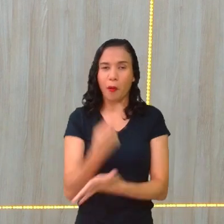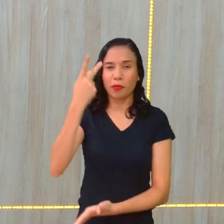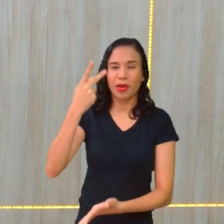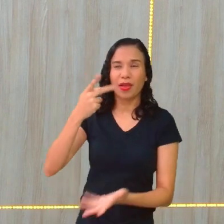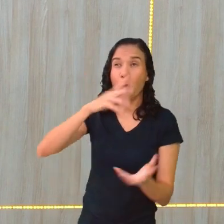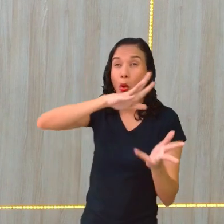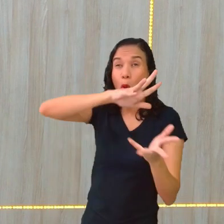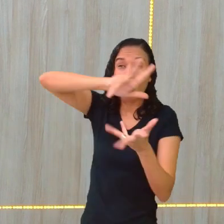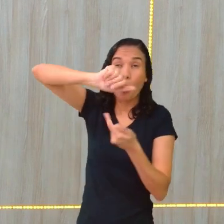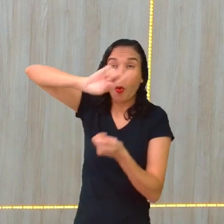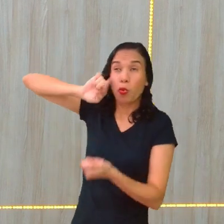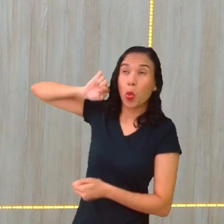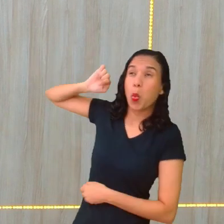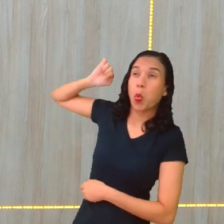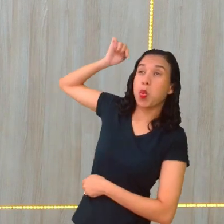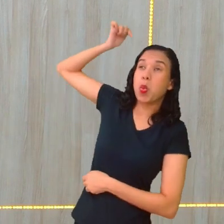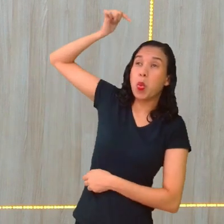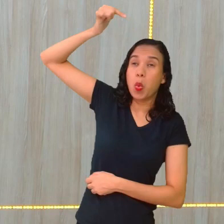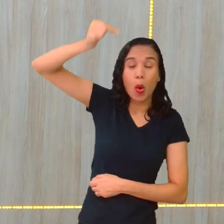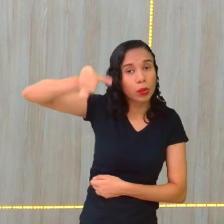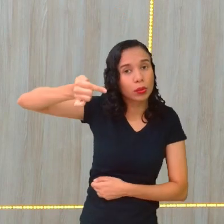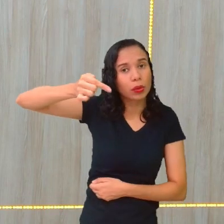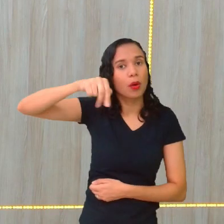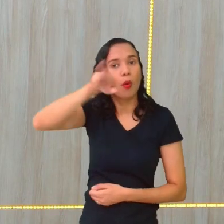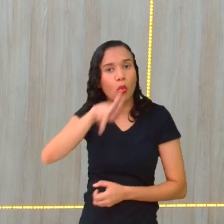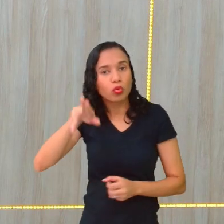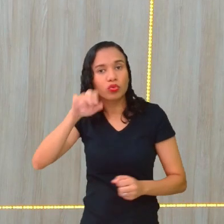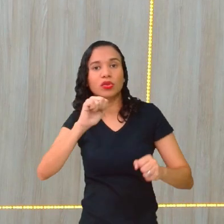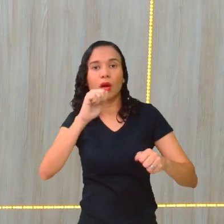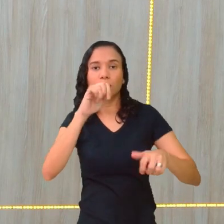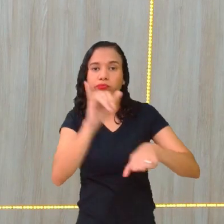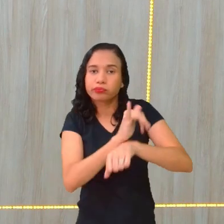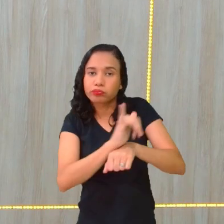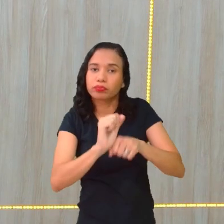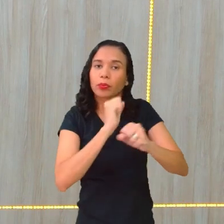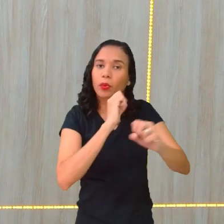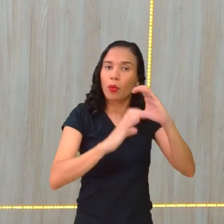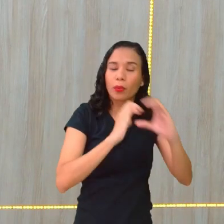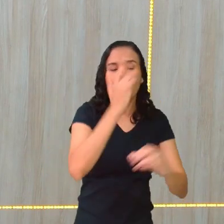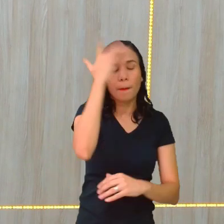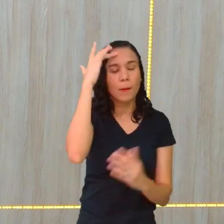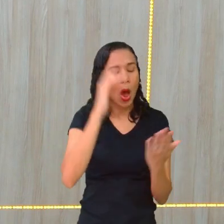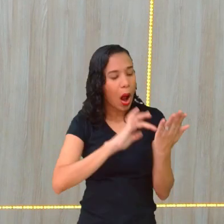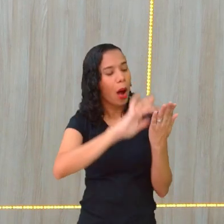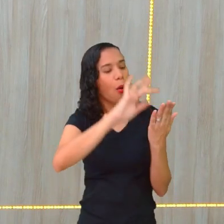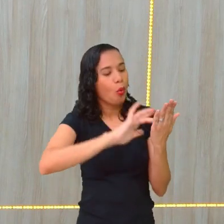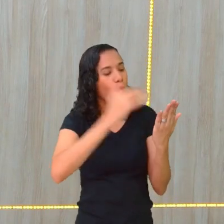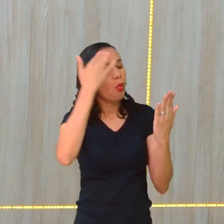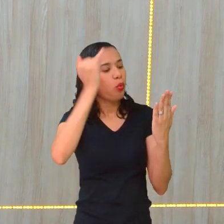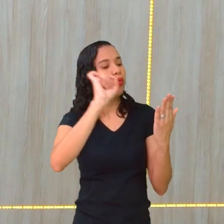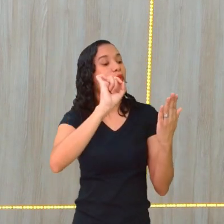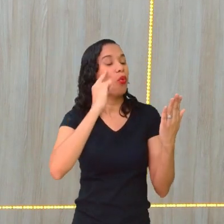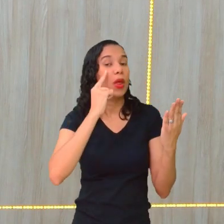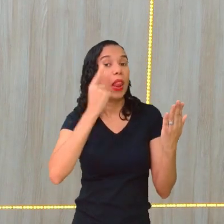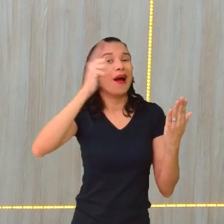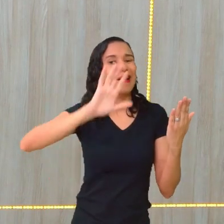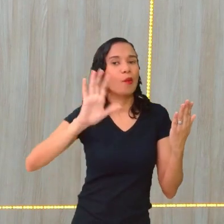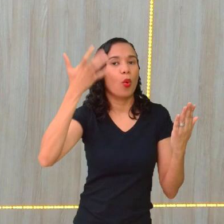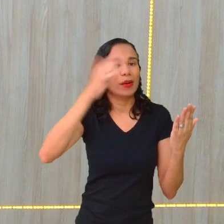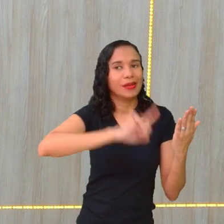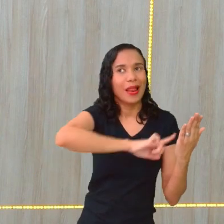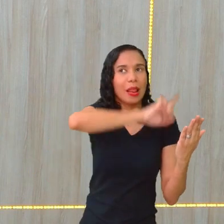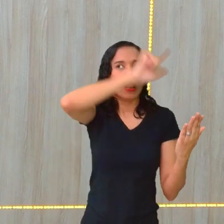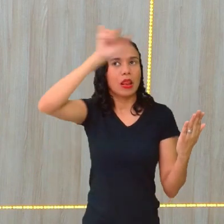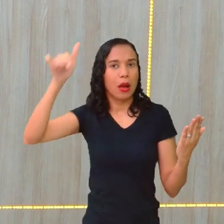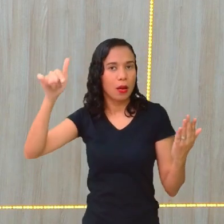mundo. Então, através desses meios de comunicação, você vai conseguir saber o que está acontecendo do outro lado do mundo em